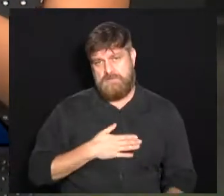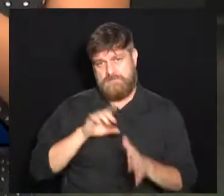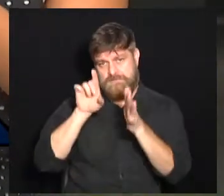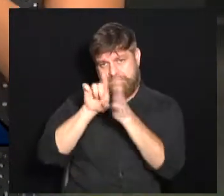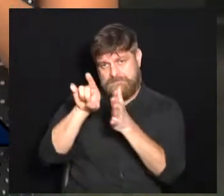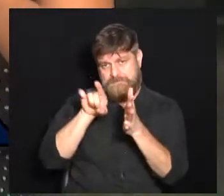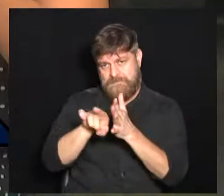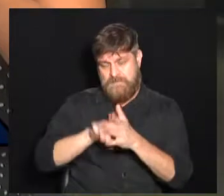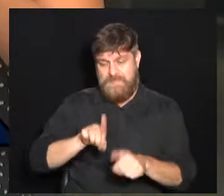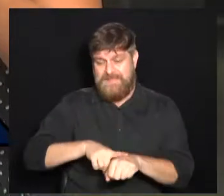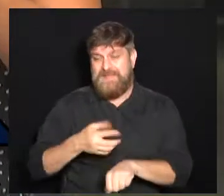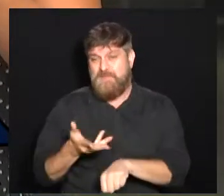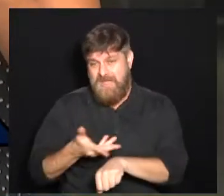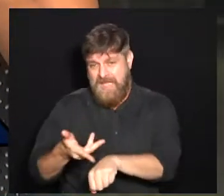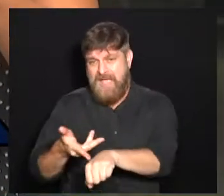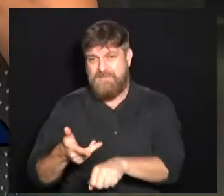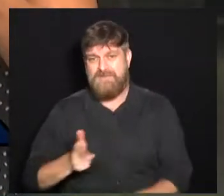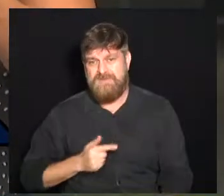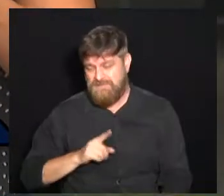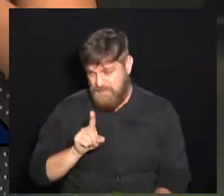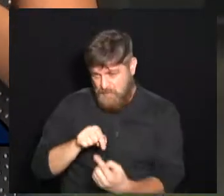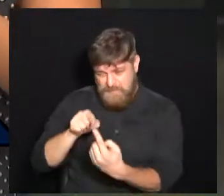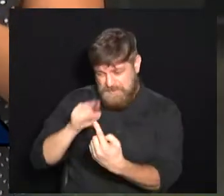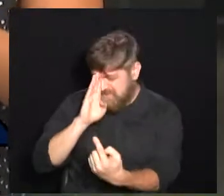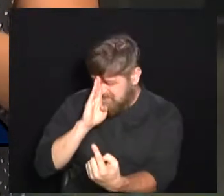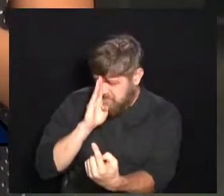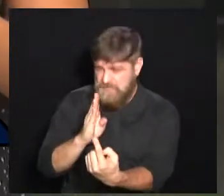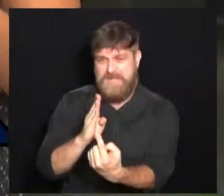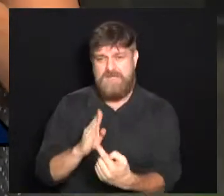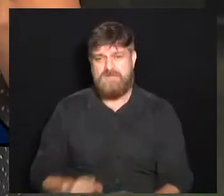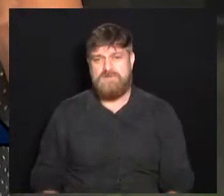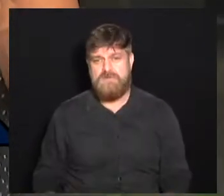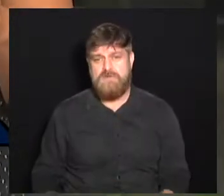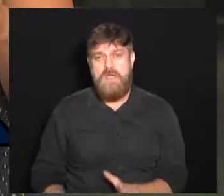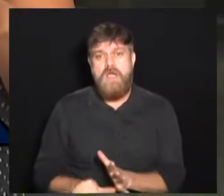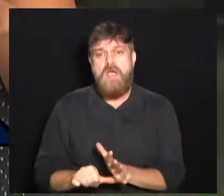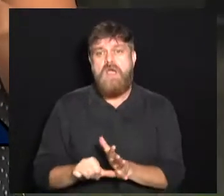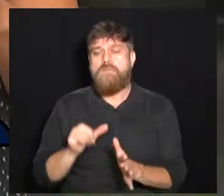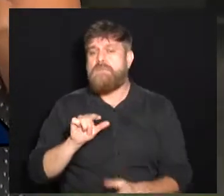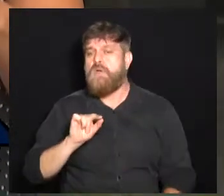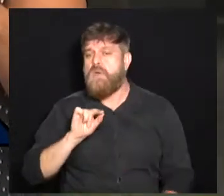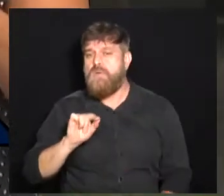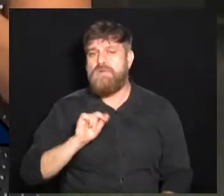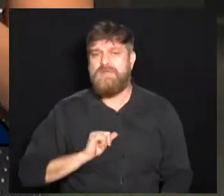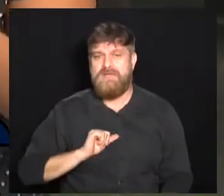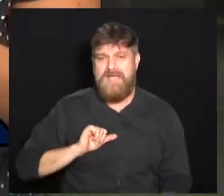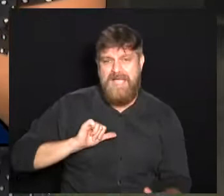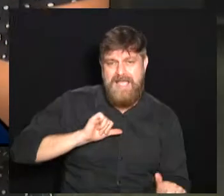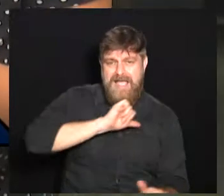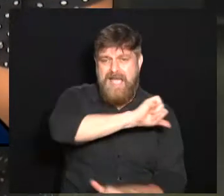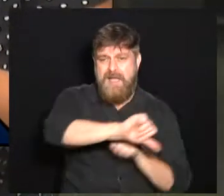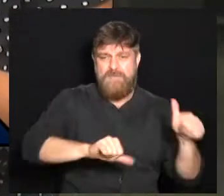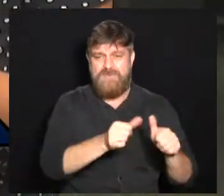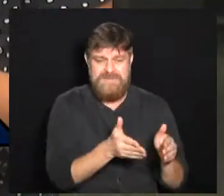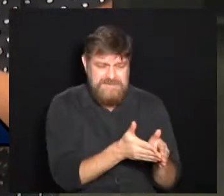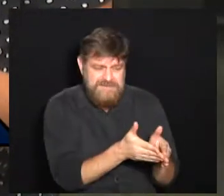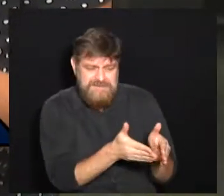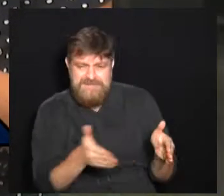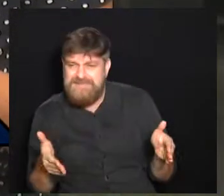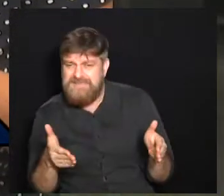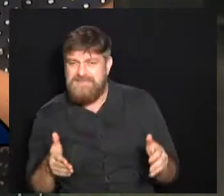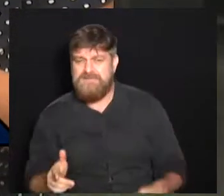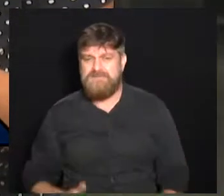até porque o tempo é curto, vou colocar questionamentos muito objetivos. Em primeiro lugar, esse processo de transição.